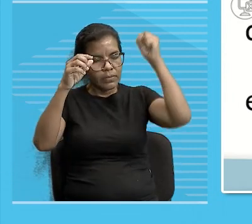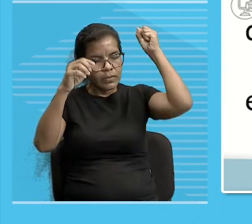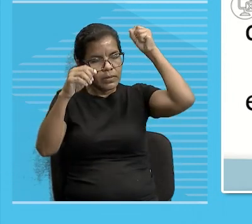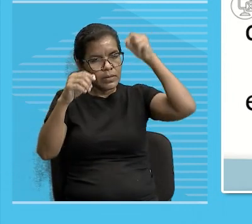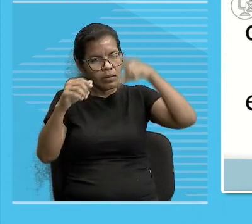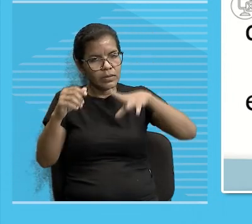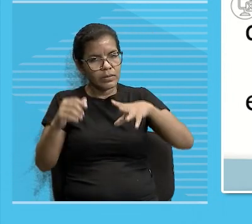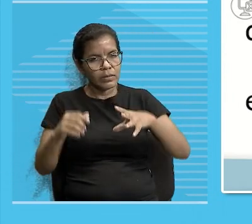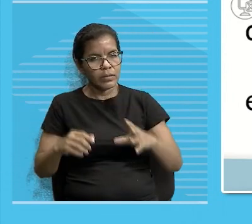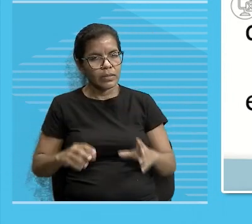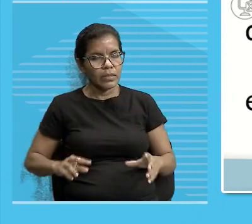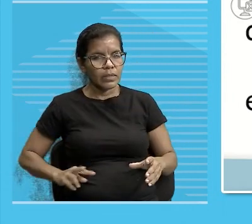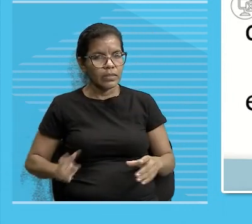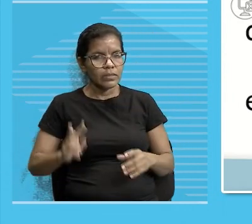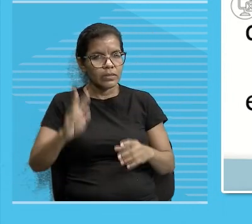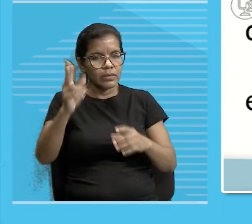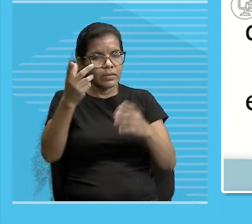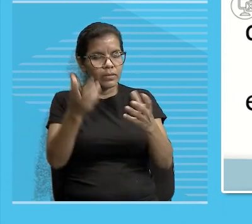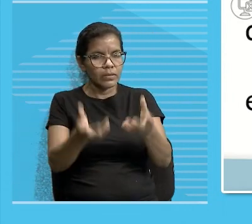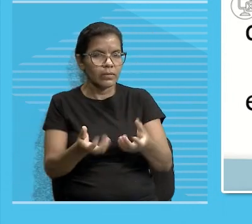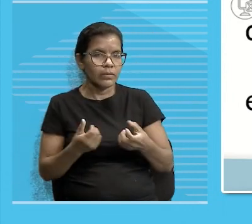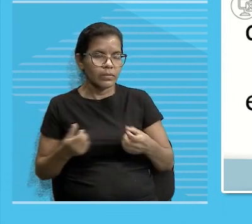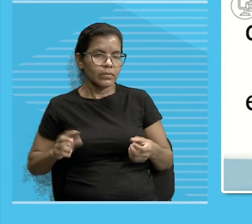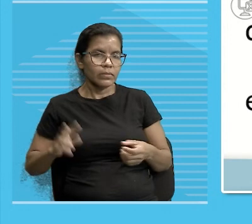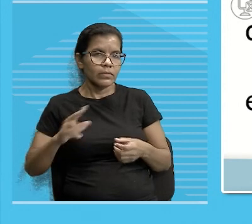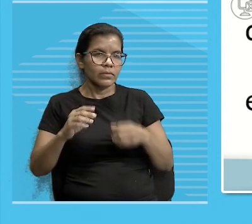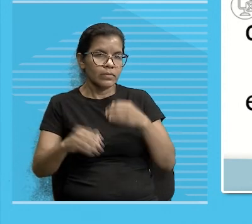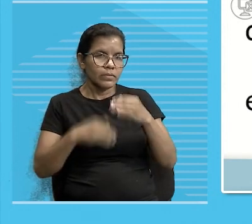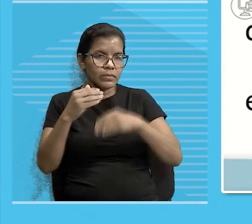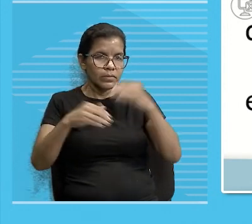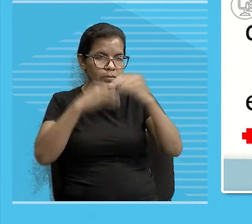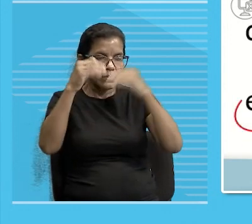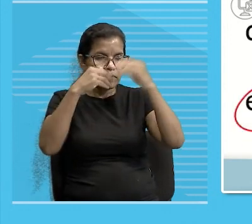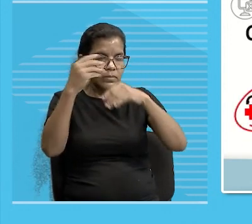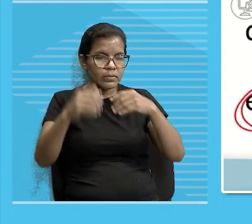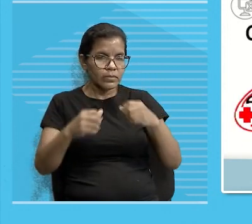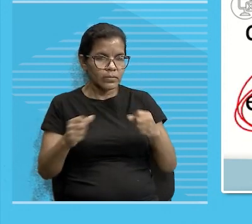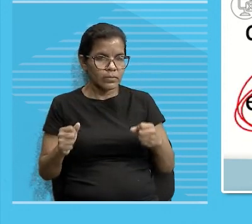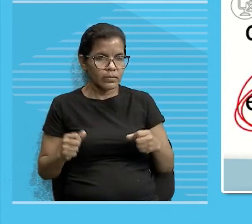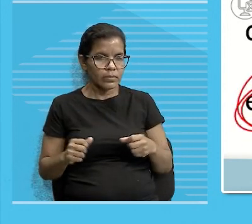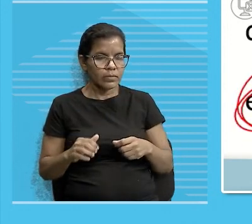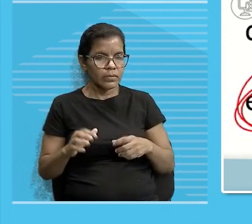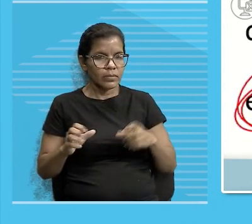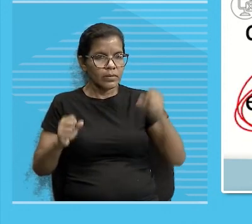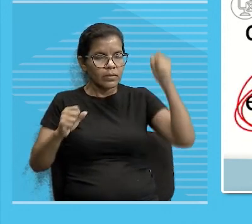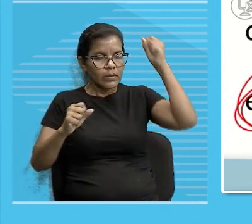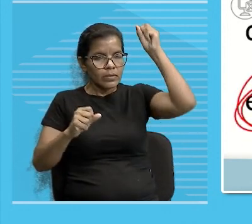aquilo que a gente quer valorizar. Isso gera essa técnica do claro e escuro,